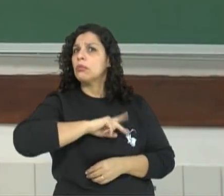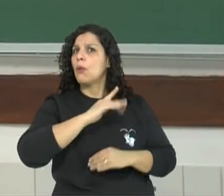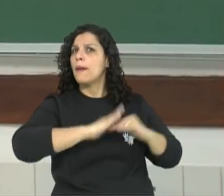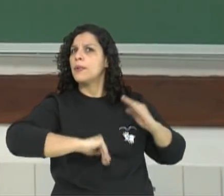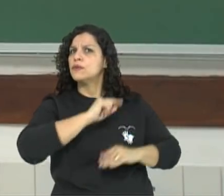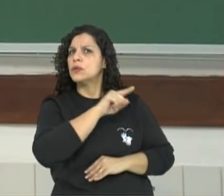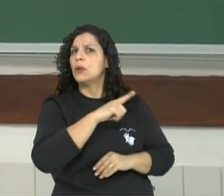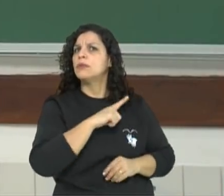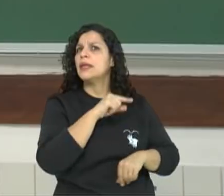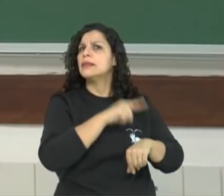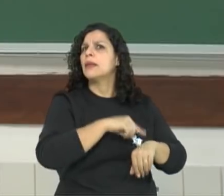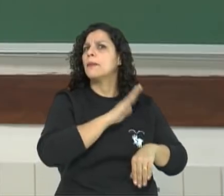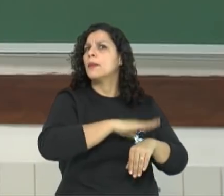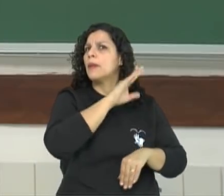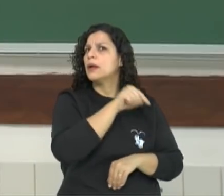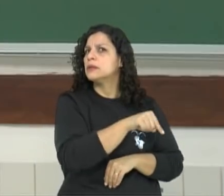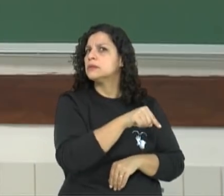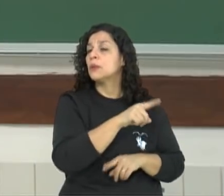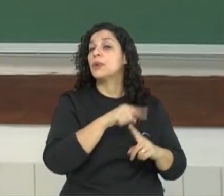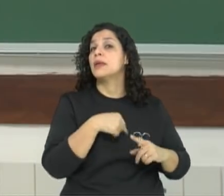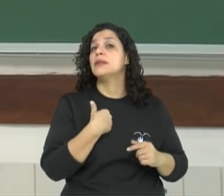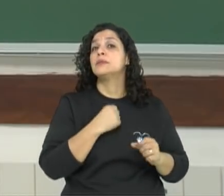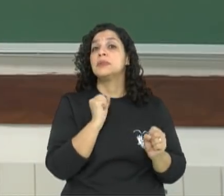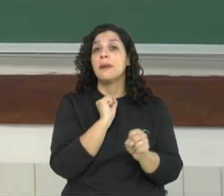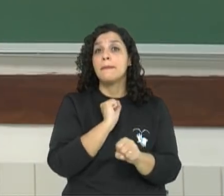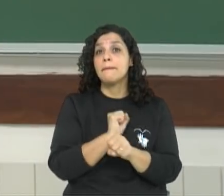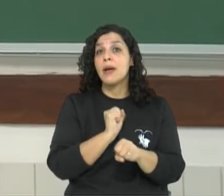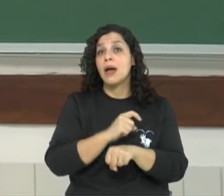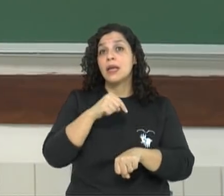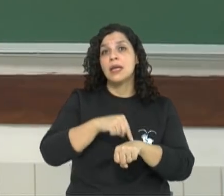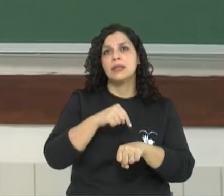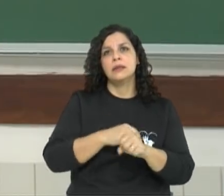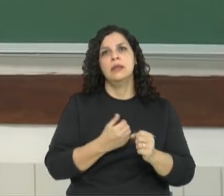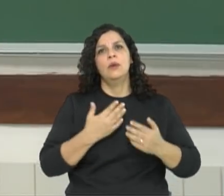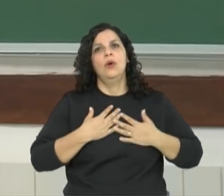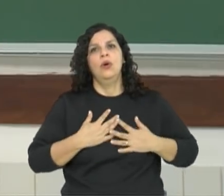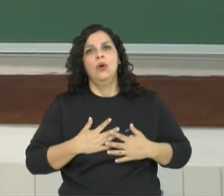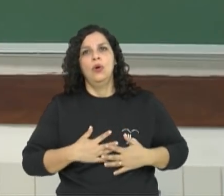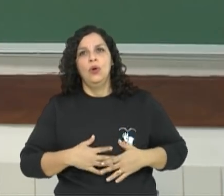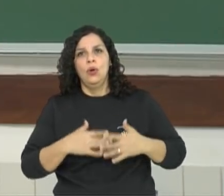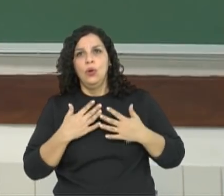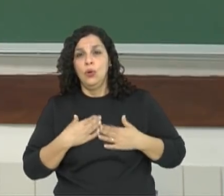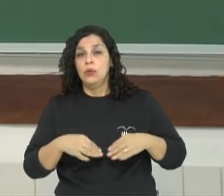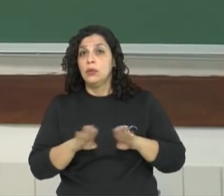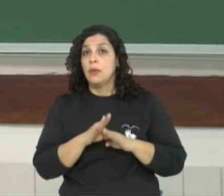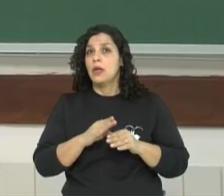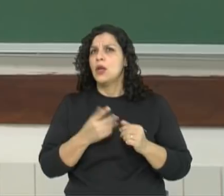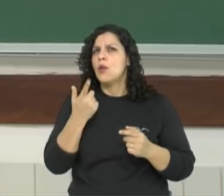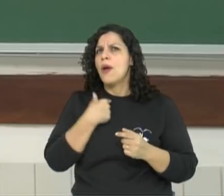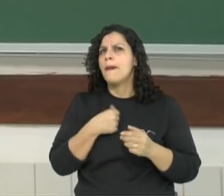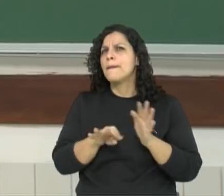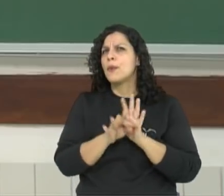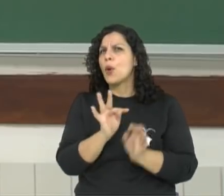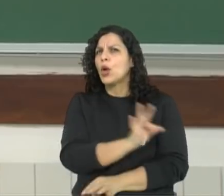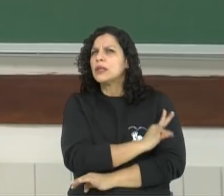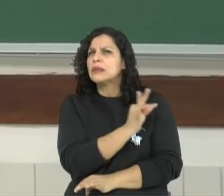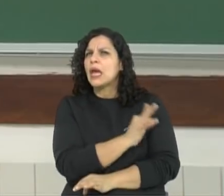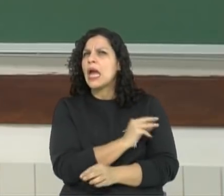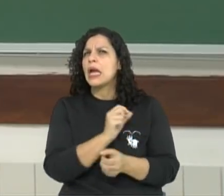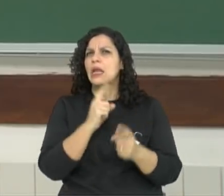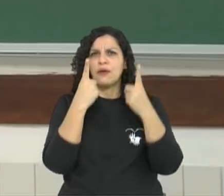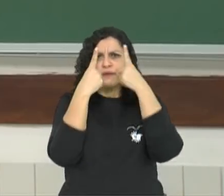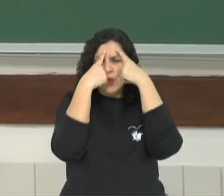rounds, né? Primeiro porque os amadores precisam parar um pouco mais para lutar, né? A luta não é tão técnica e não é